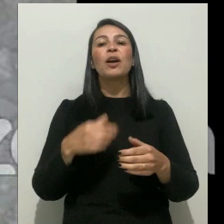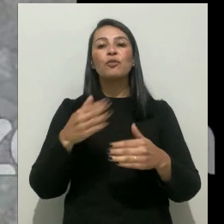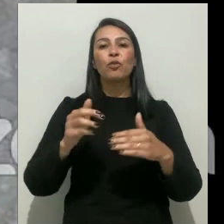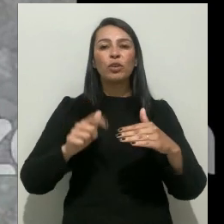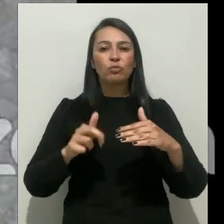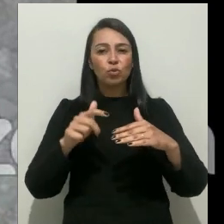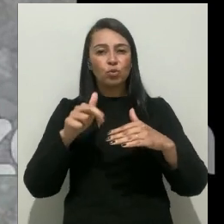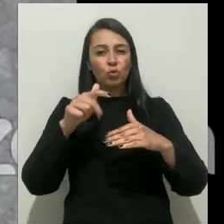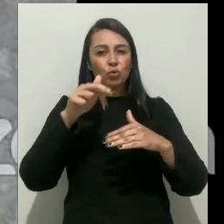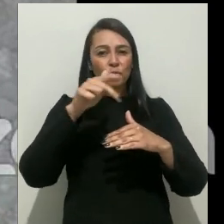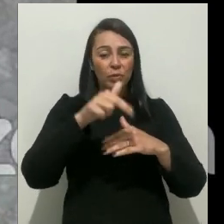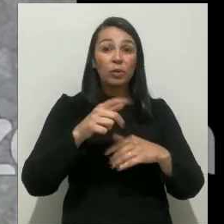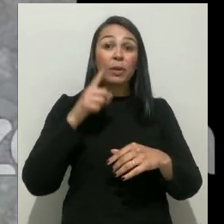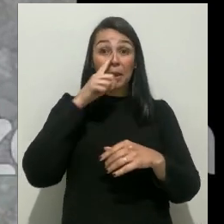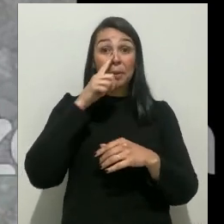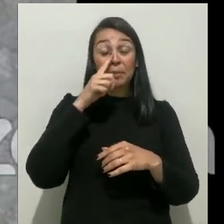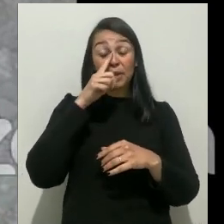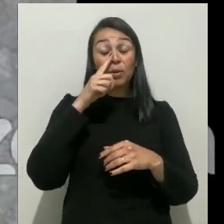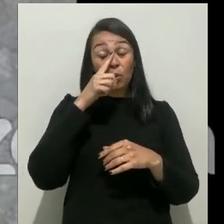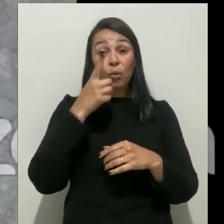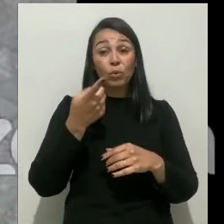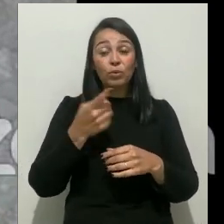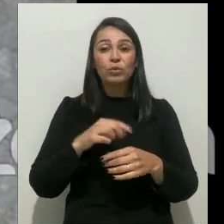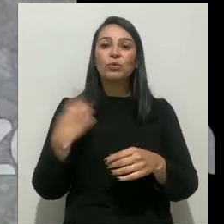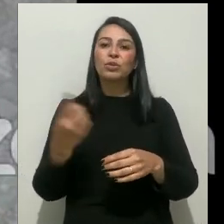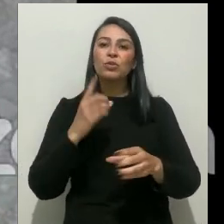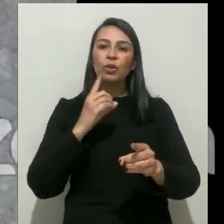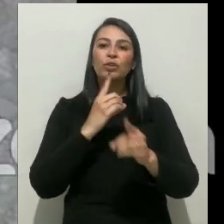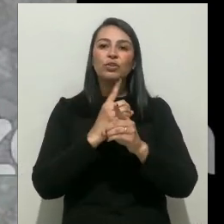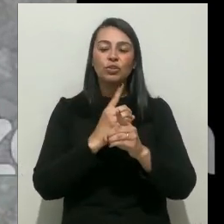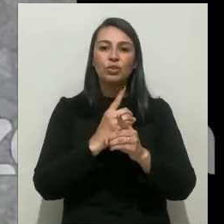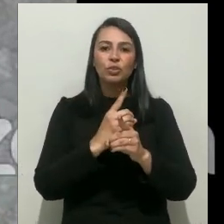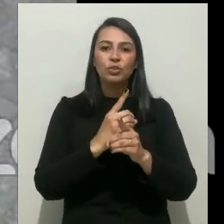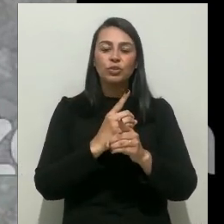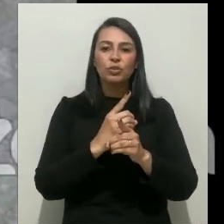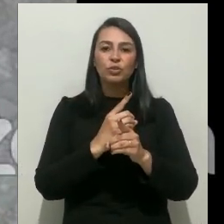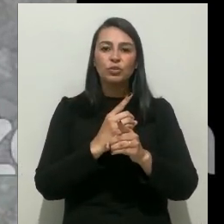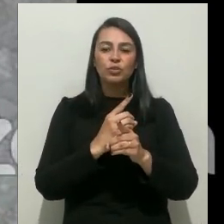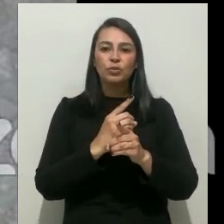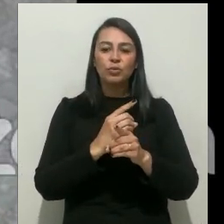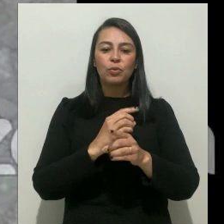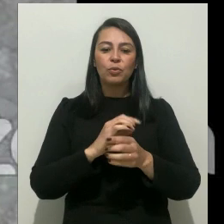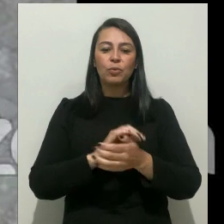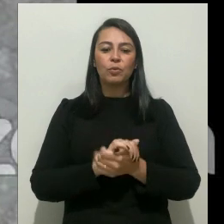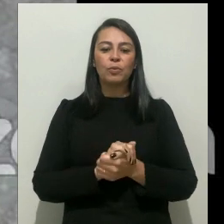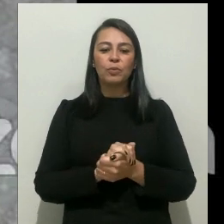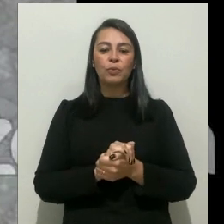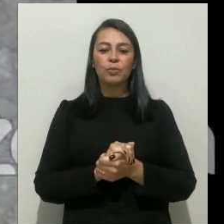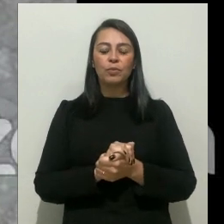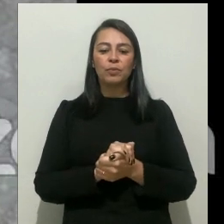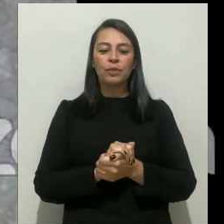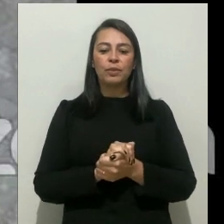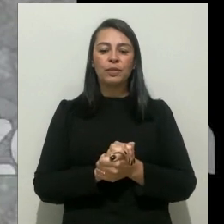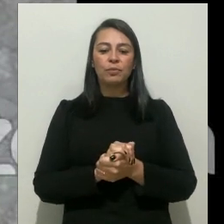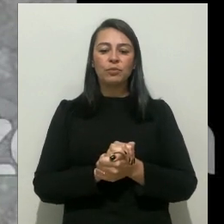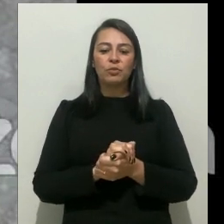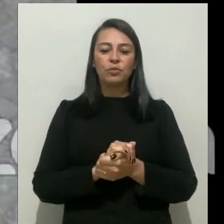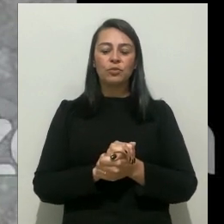era arriscado realmente subir. E a gente descobriu que eles não estavam limpando, eles estavam jogando a guarda de